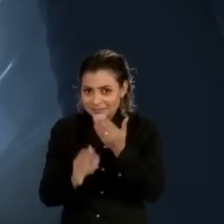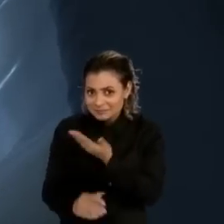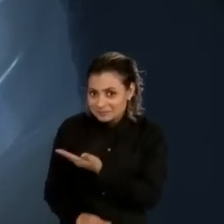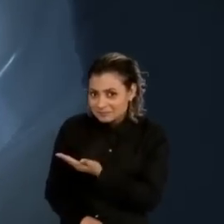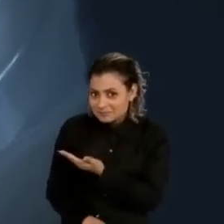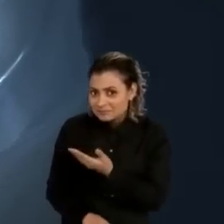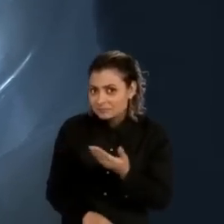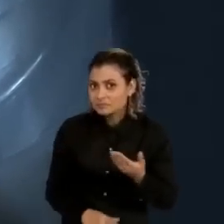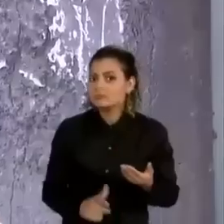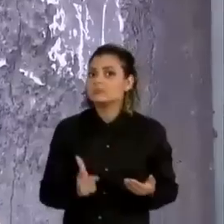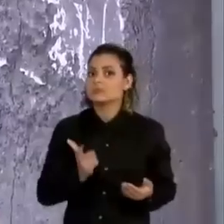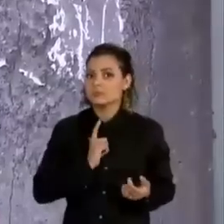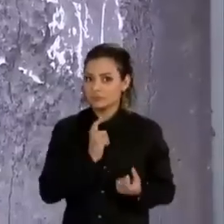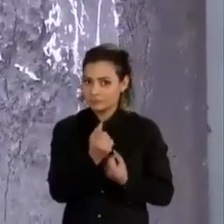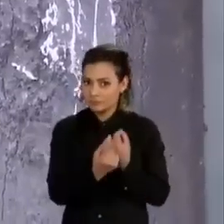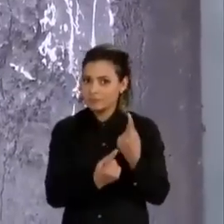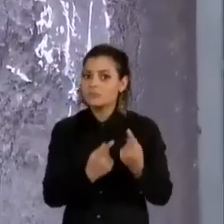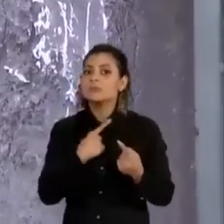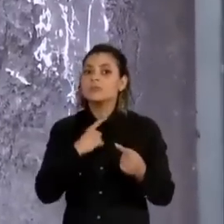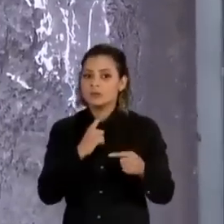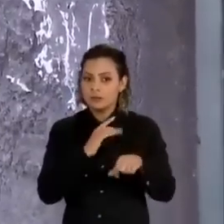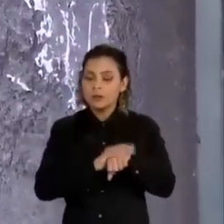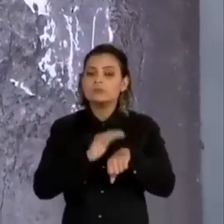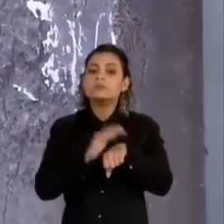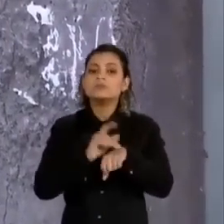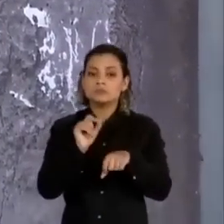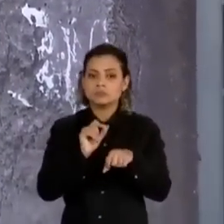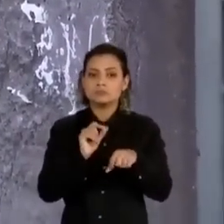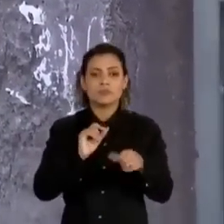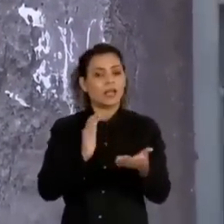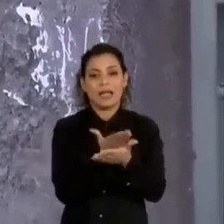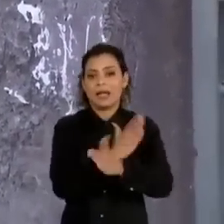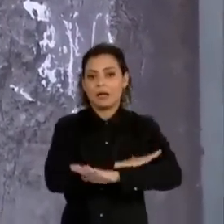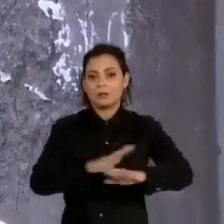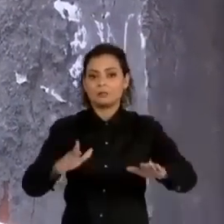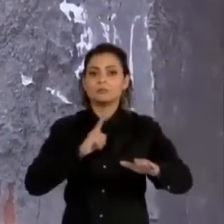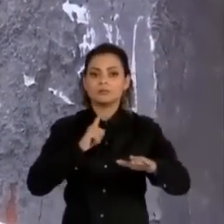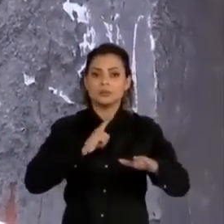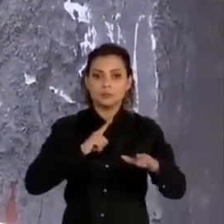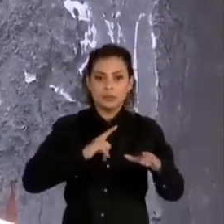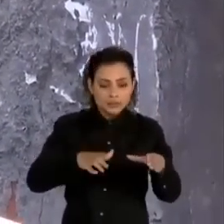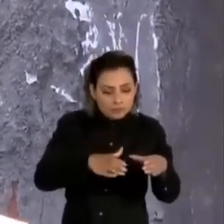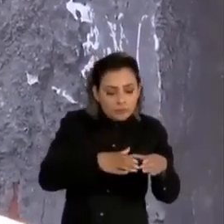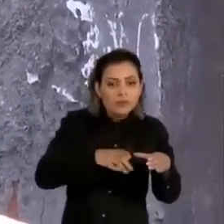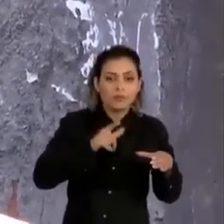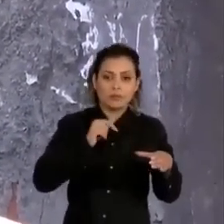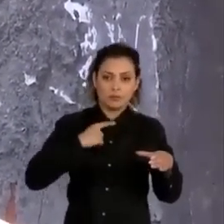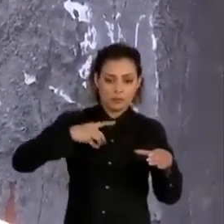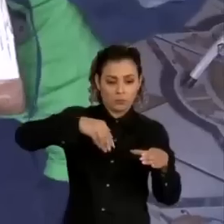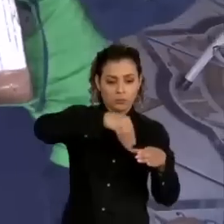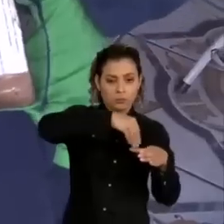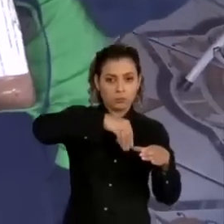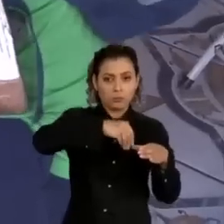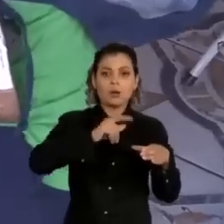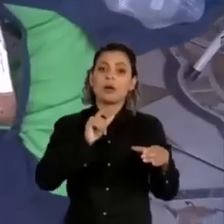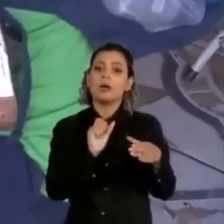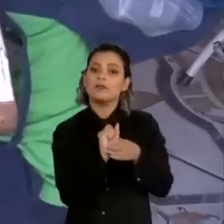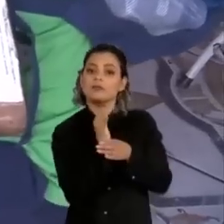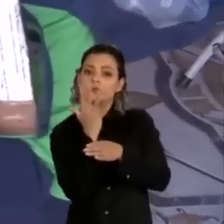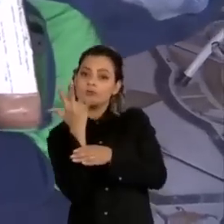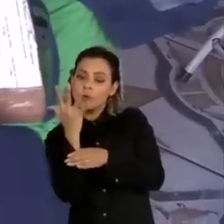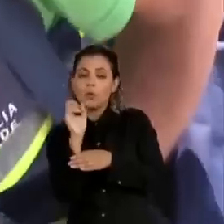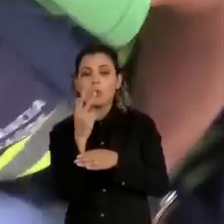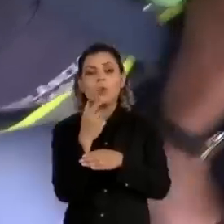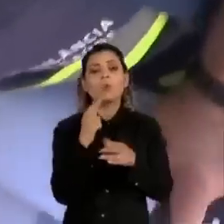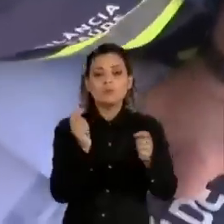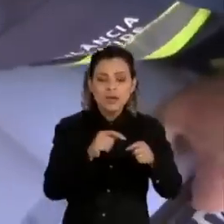mosquito Aedes aegypti. É feito a eliminação do criadouro, seja a eliminação mecânica que a gente fala, se for um pratinho de planta ou algo que eles